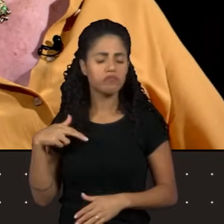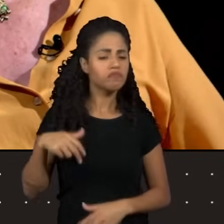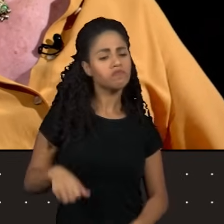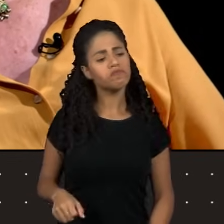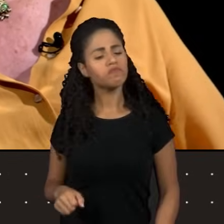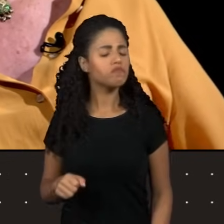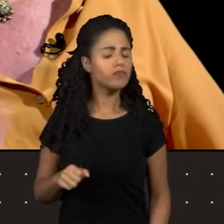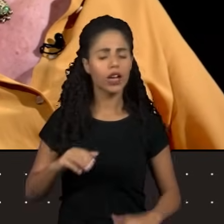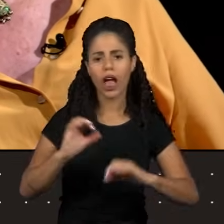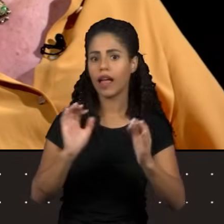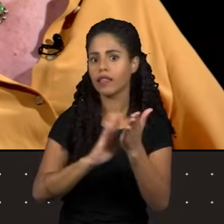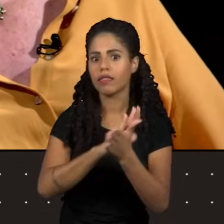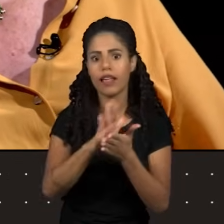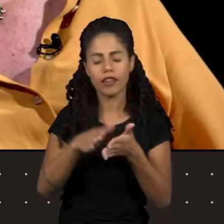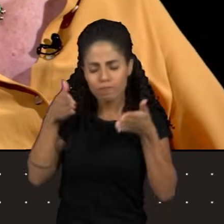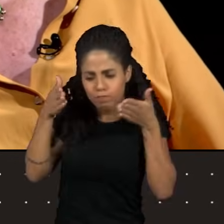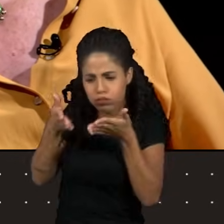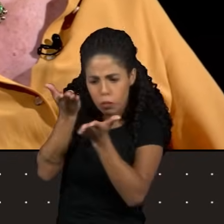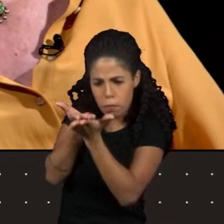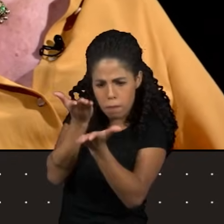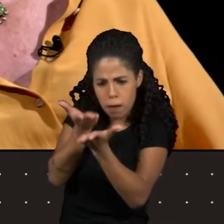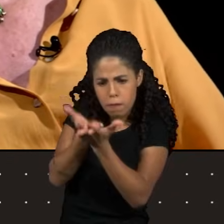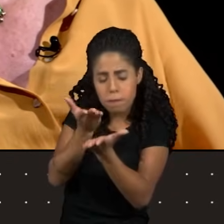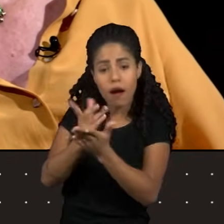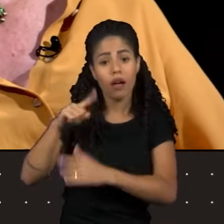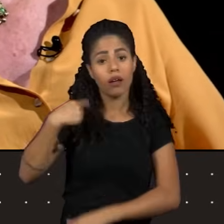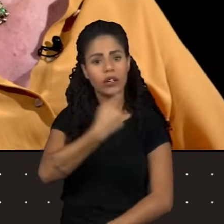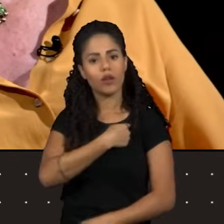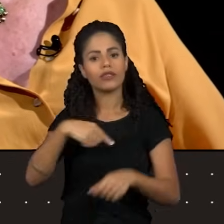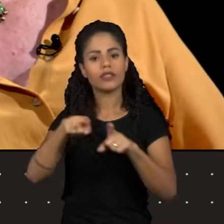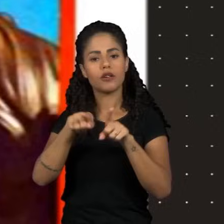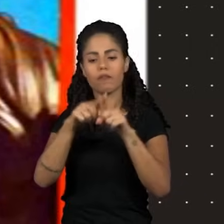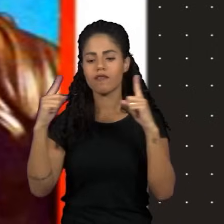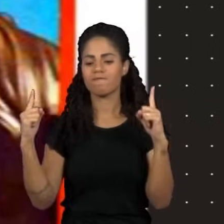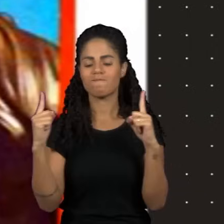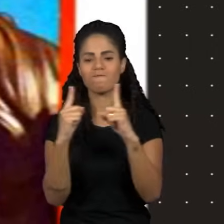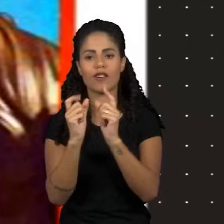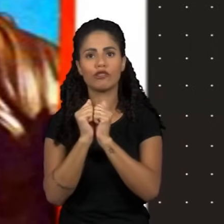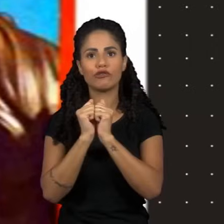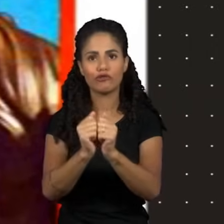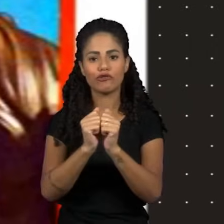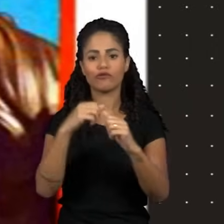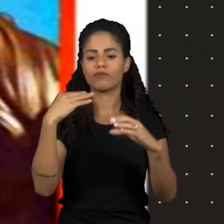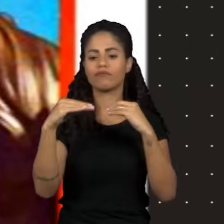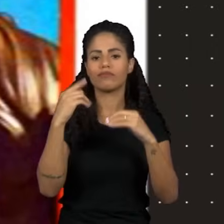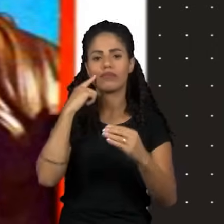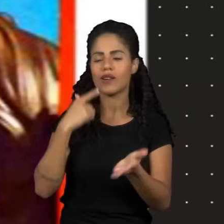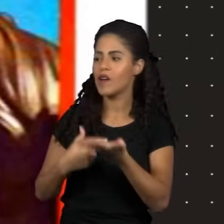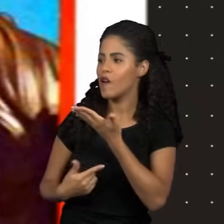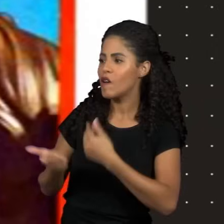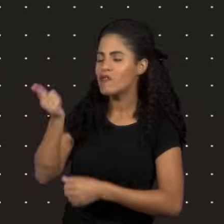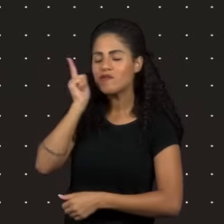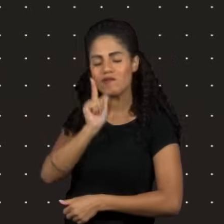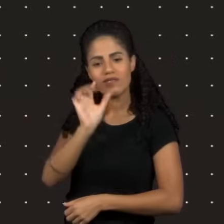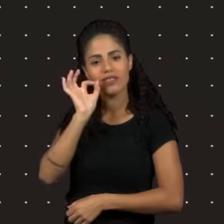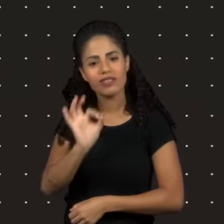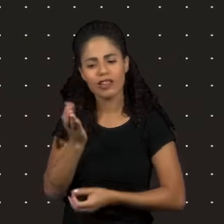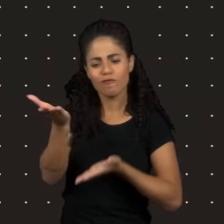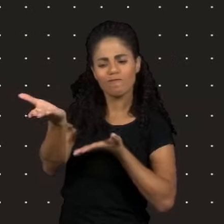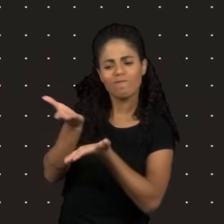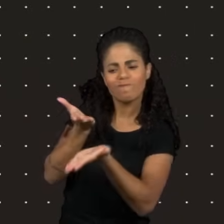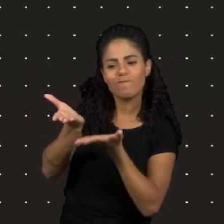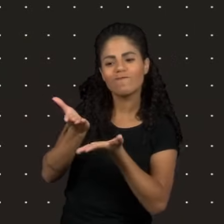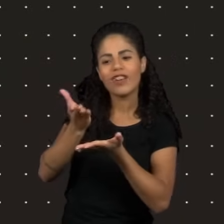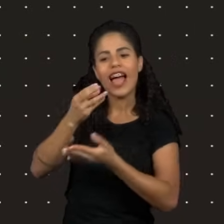nada. E em terceiro lugar, pela maneira como nós contracenamos, uma comunhão muito grande, uma troca muito